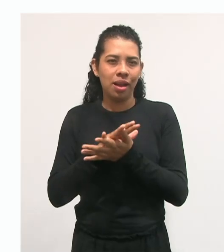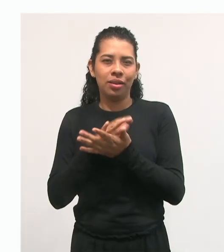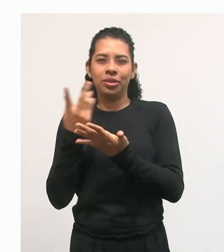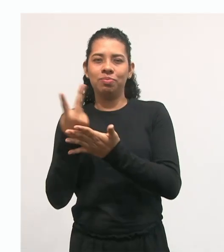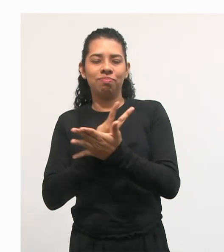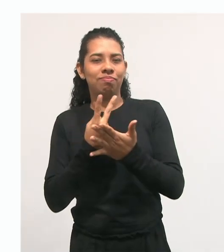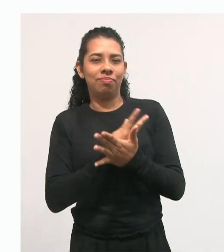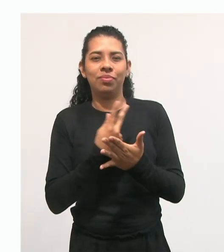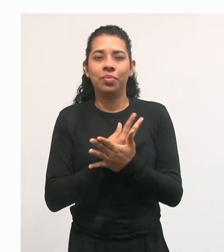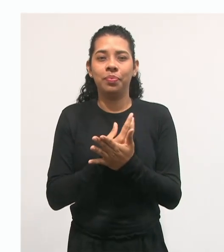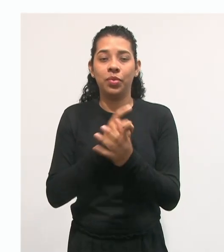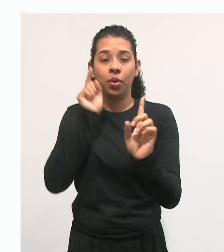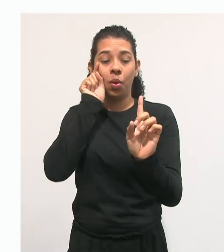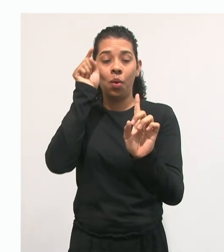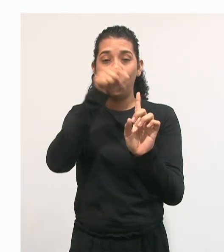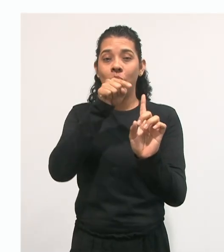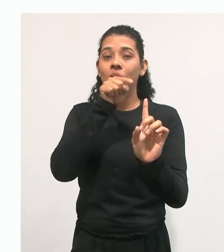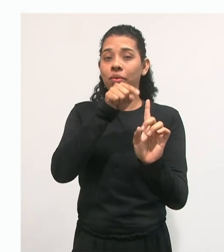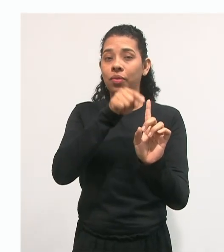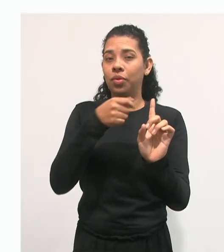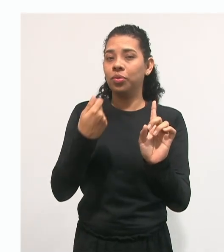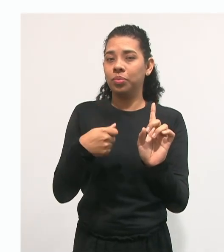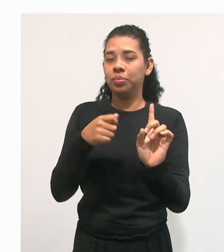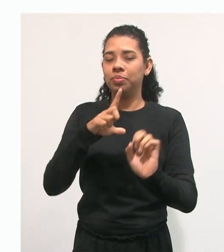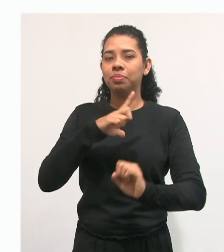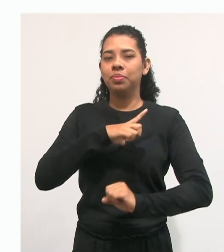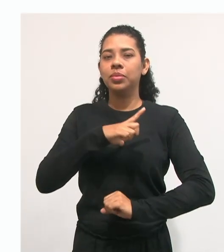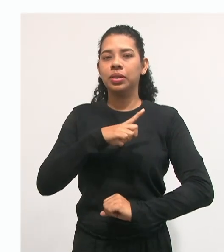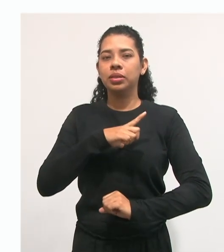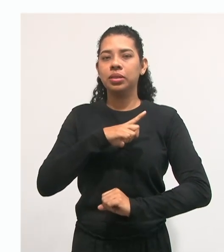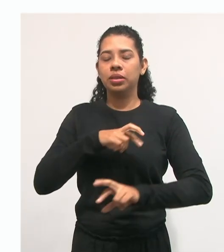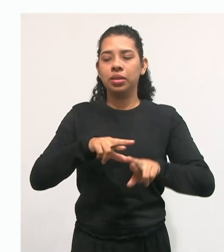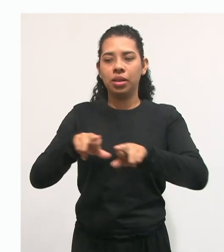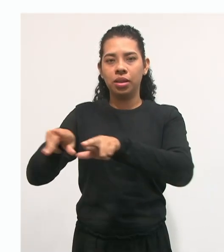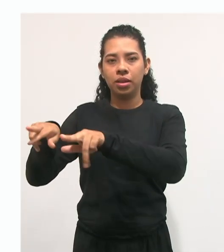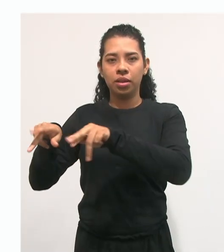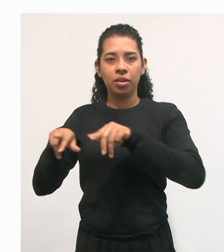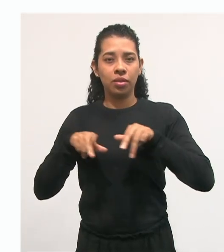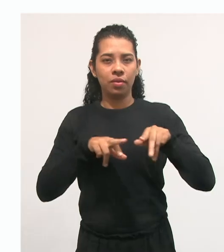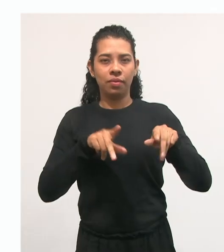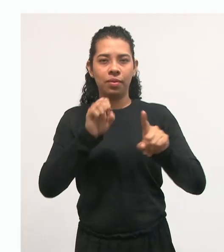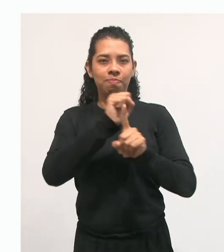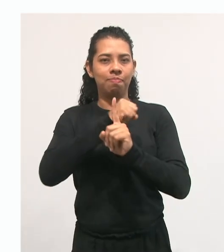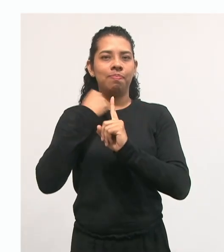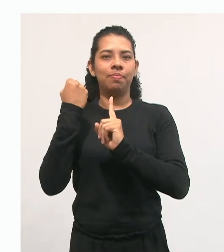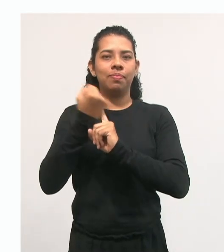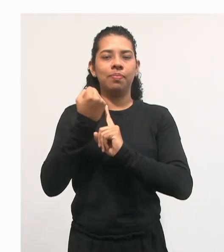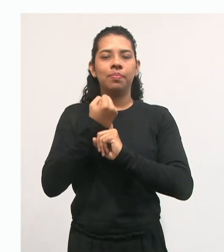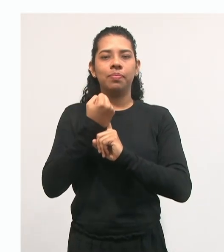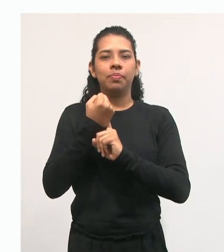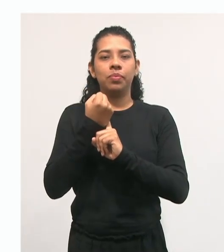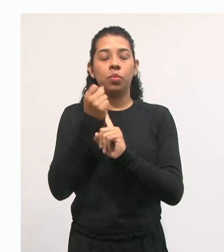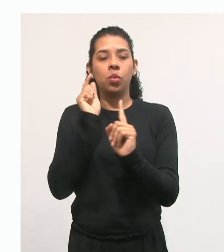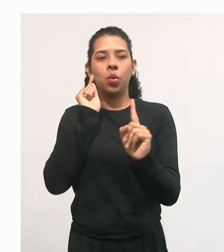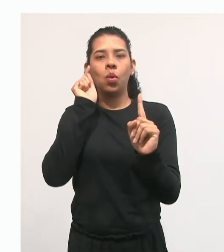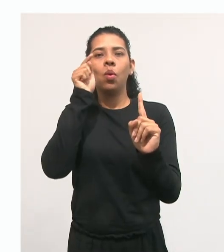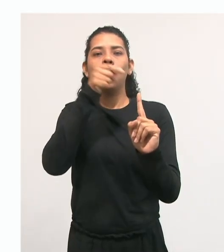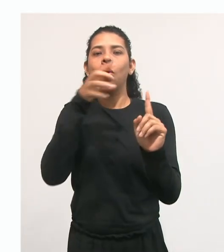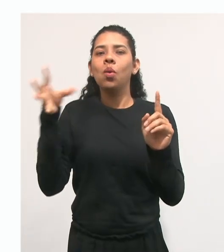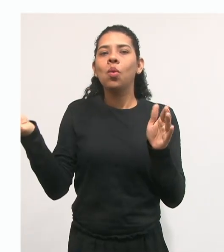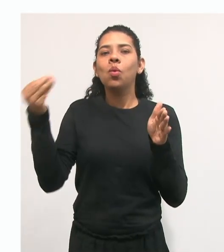ética, aos princípios éticos. Isso nas diversas práticas sociais, o que inclui